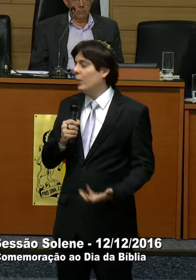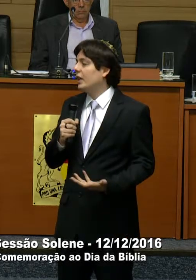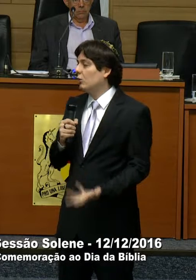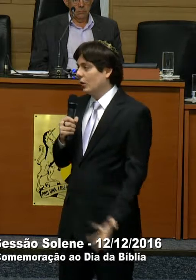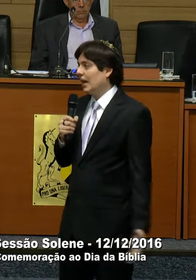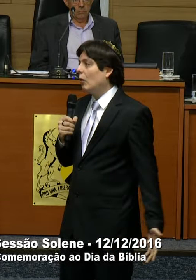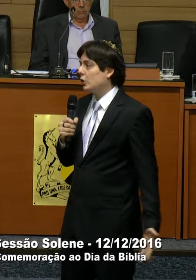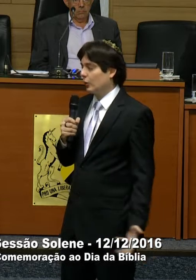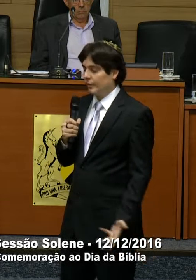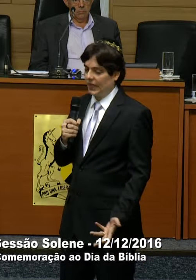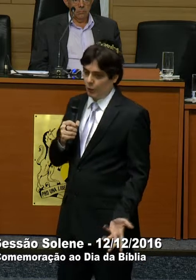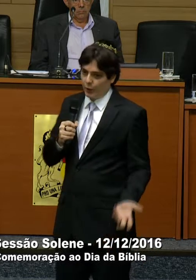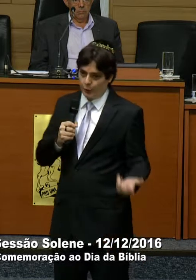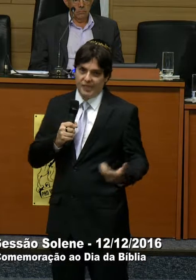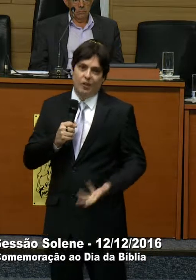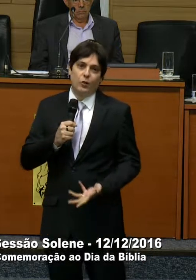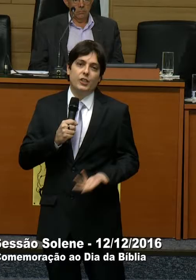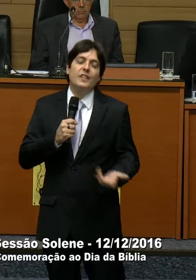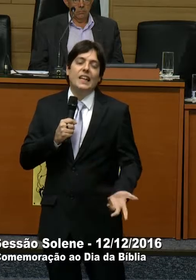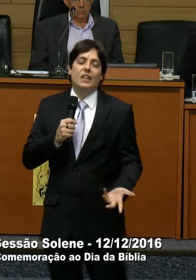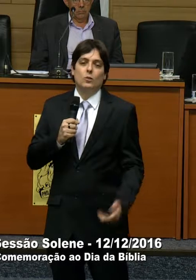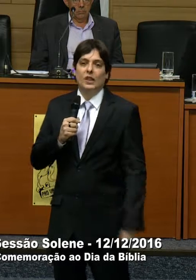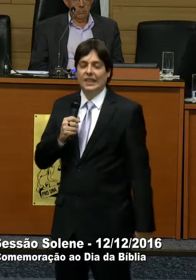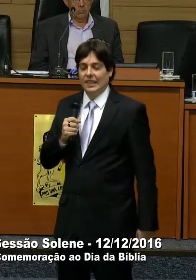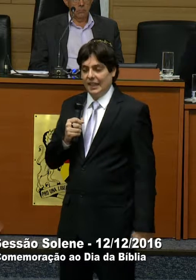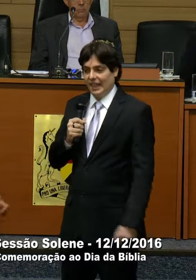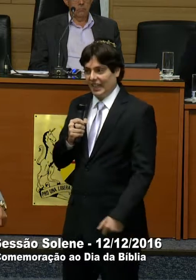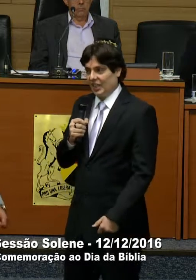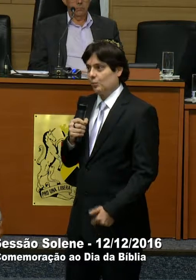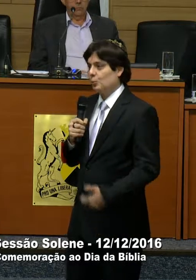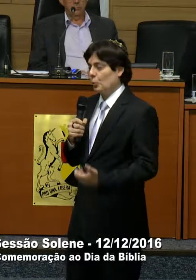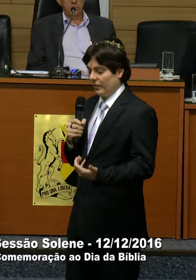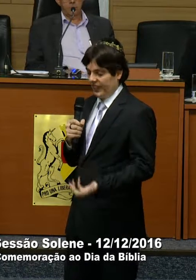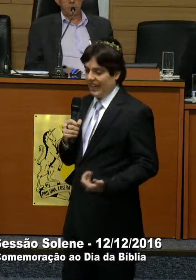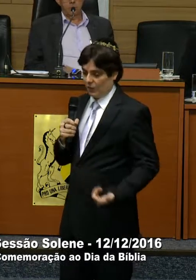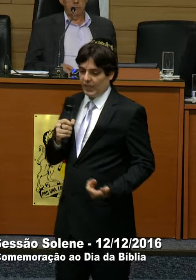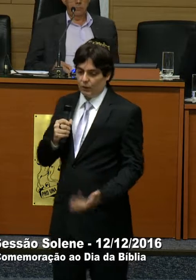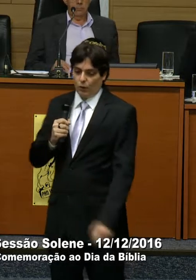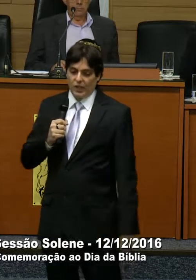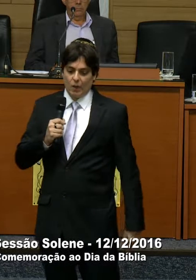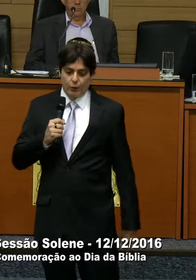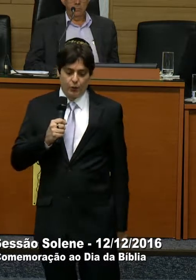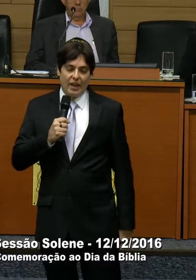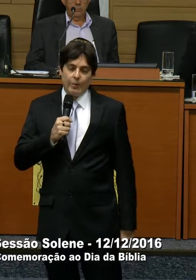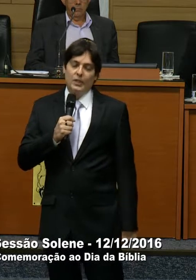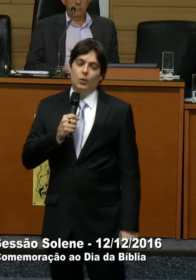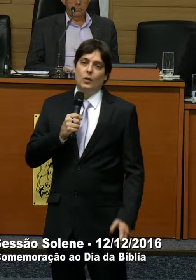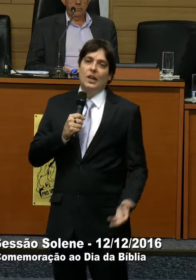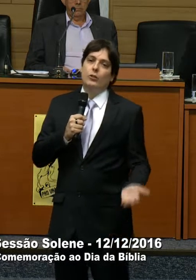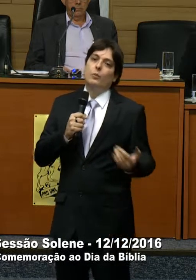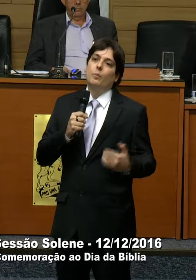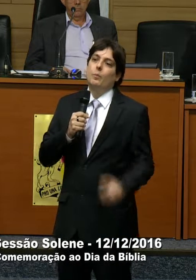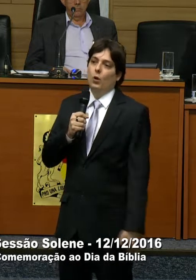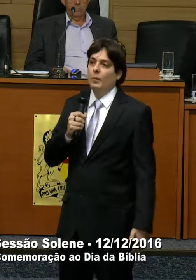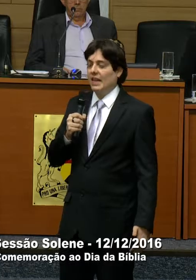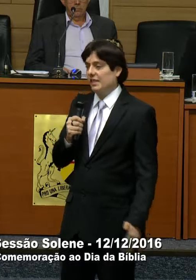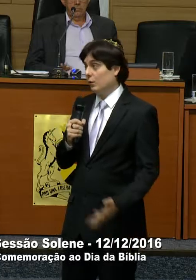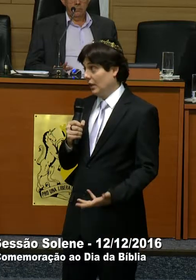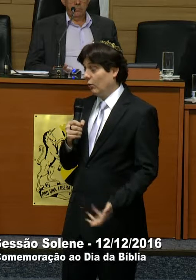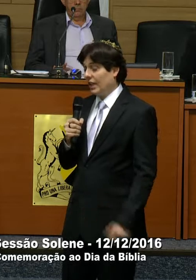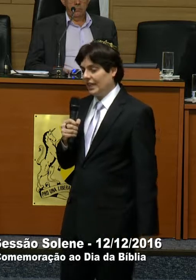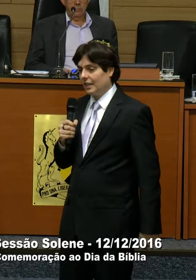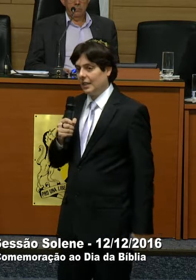primeiro cânone, né, da Bíblia judaica, e tem gente que desmerece isso, né? Eu fico bravo quando vem falar, ah, adulteraram a Bíblia,